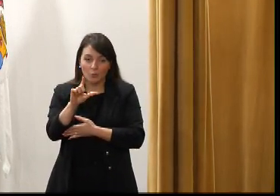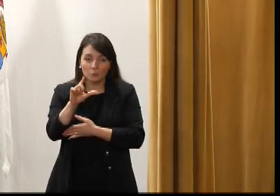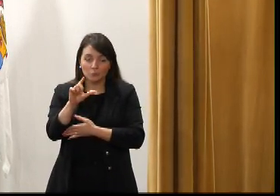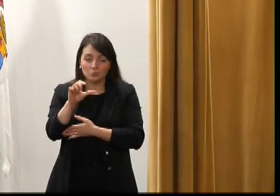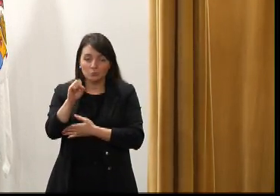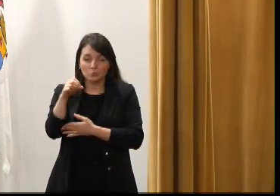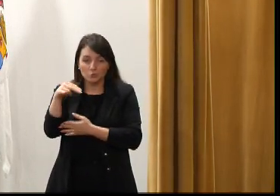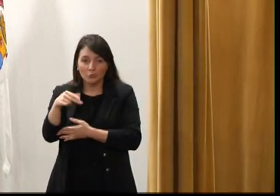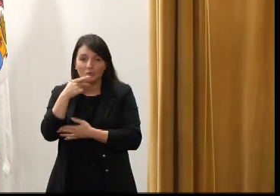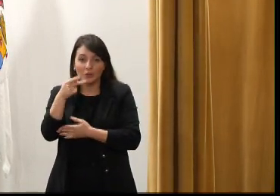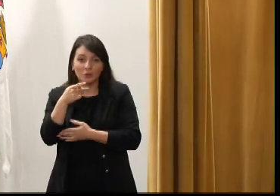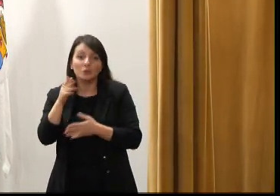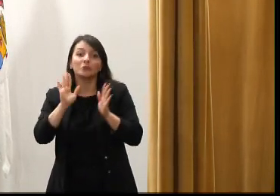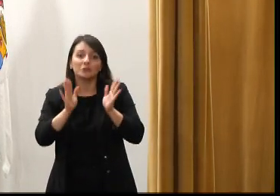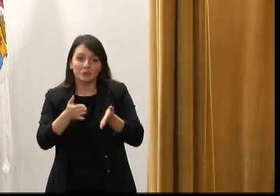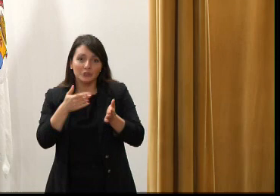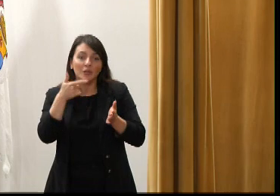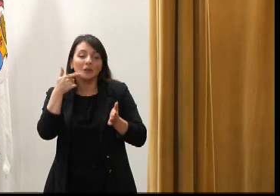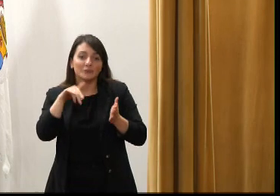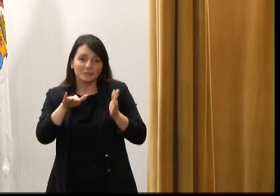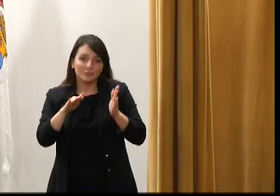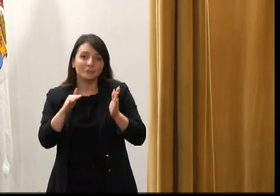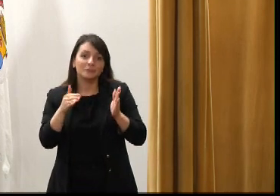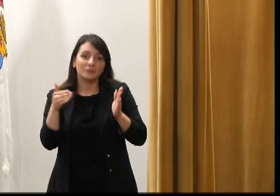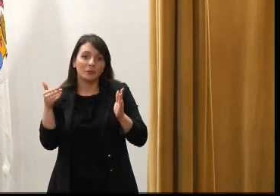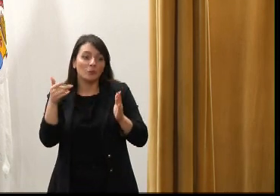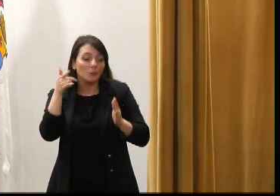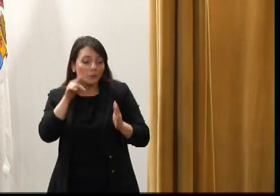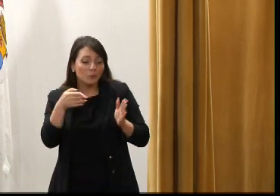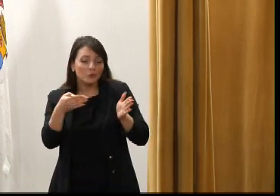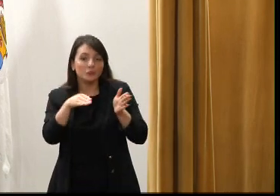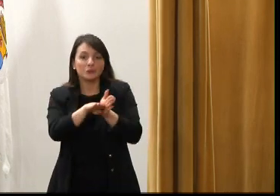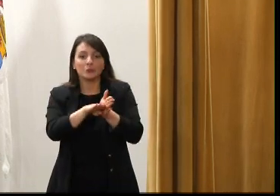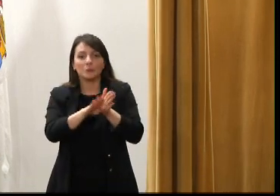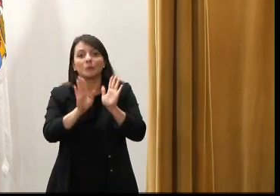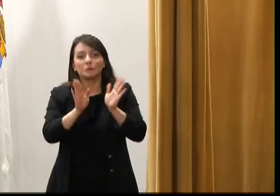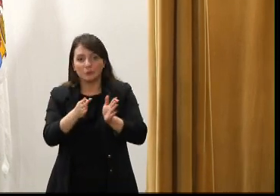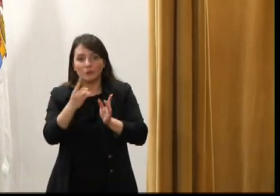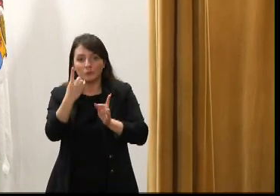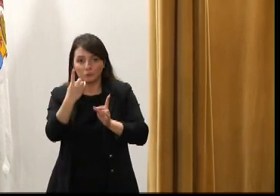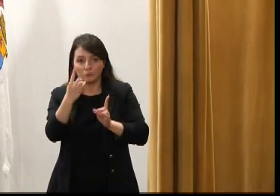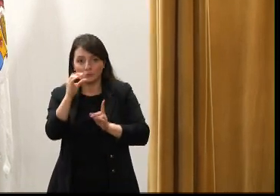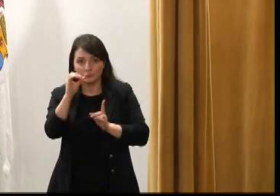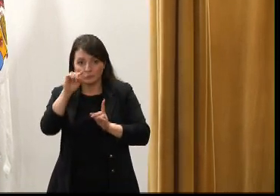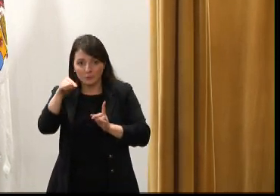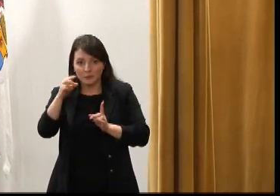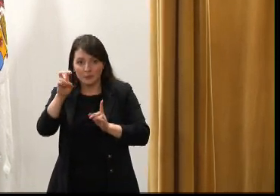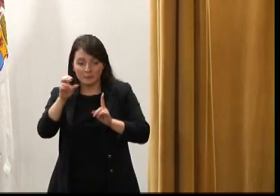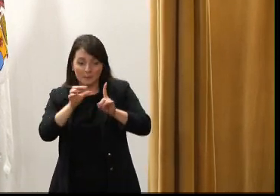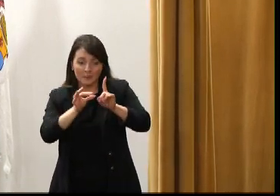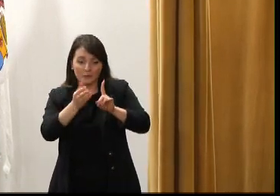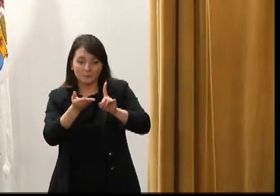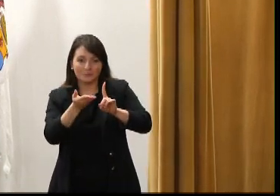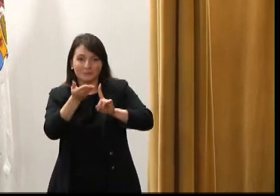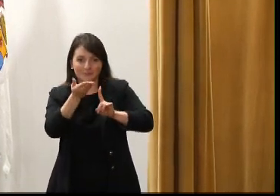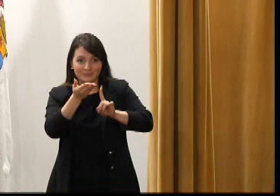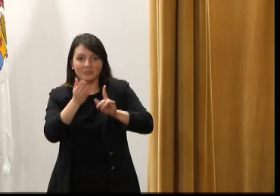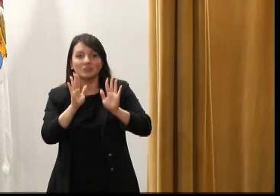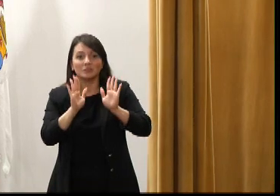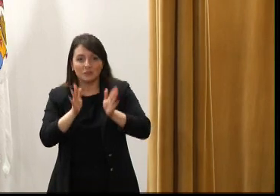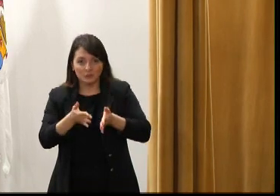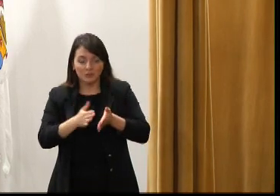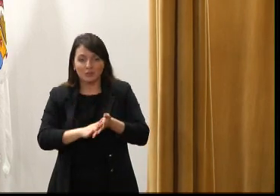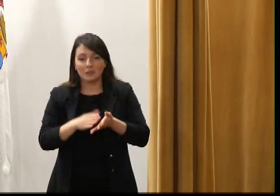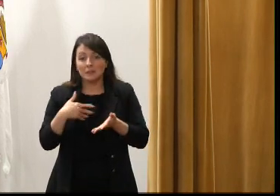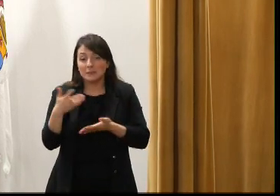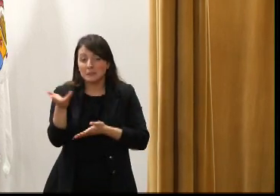o nosso 1,5 grau, quer dizer, estamos vivendo já as mudanças climáticas com uma aceleração brutal, né,